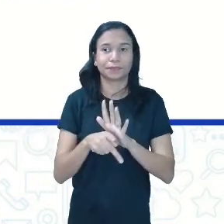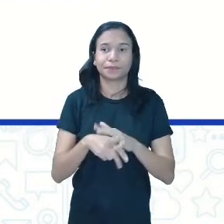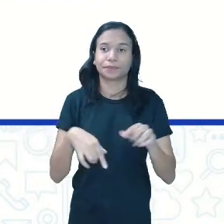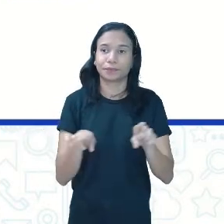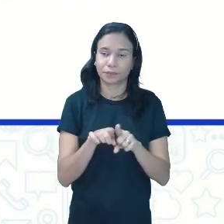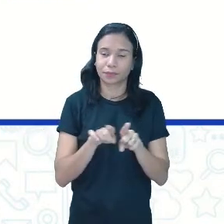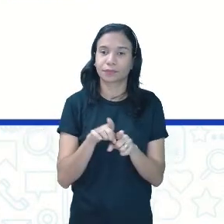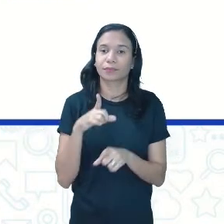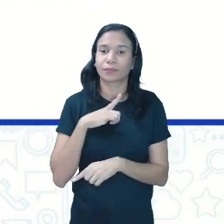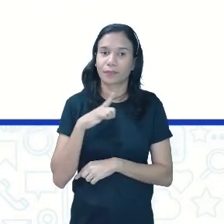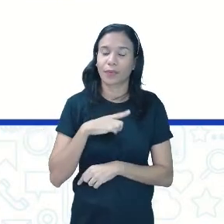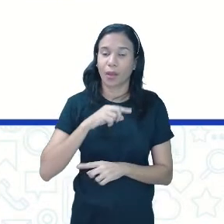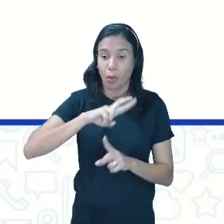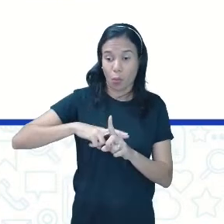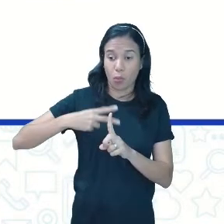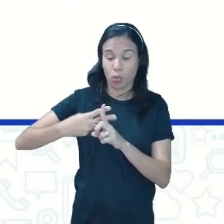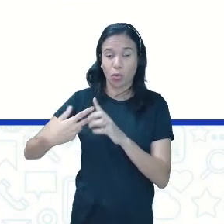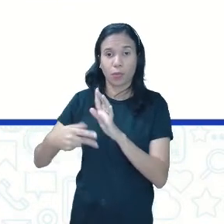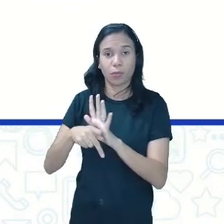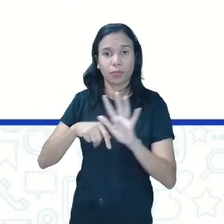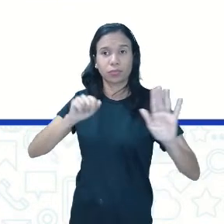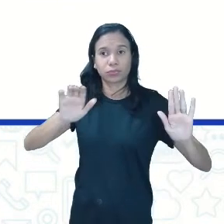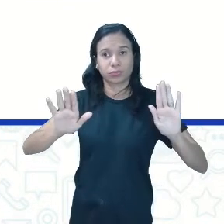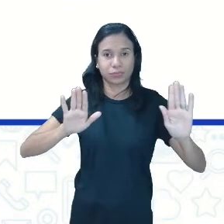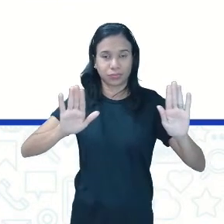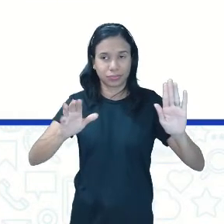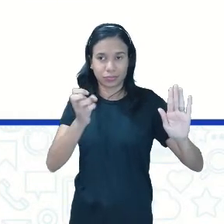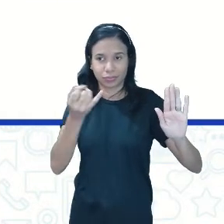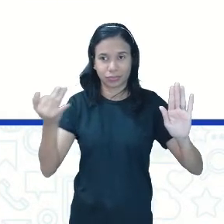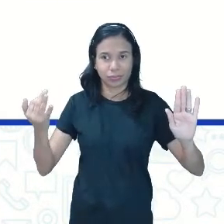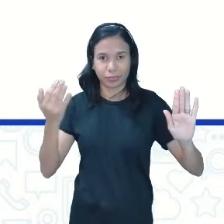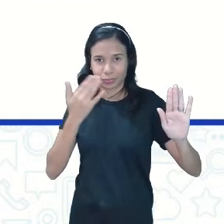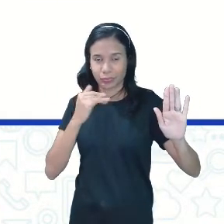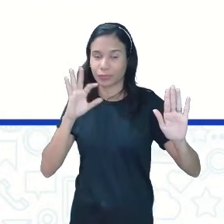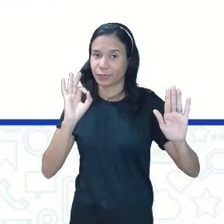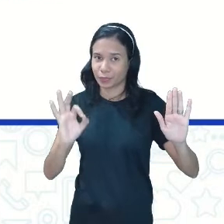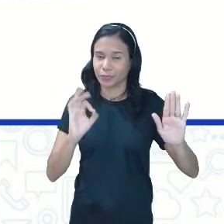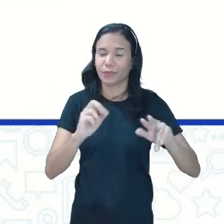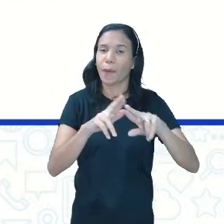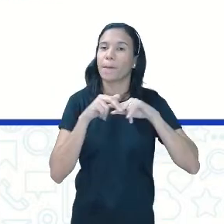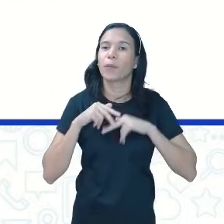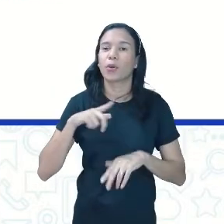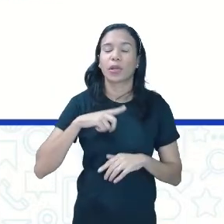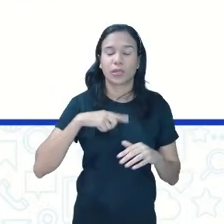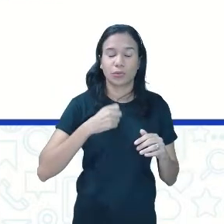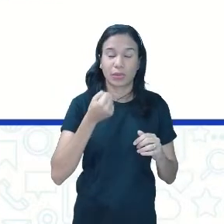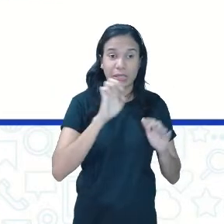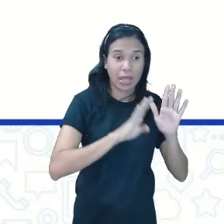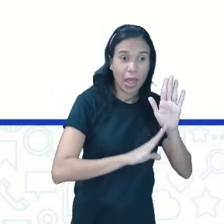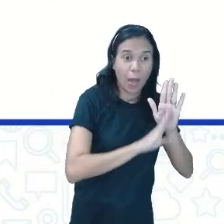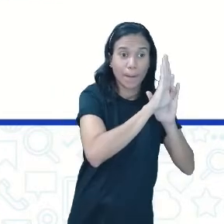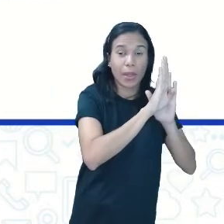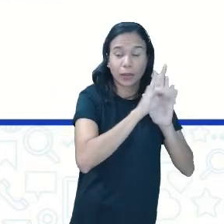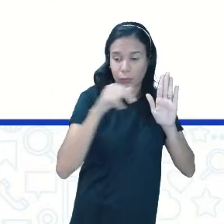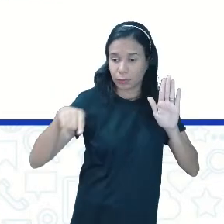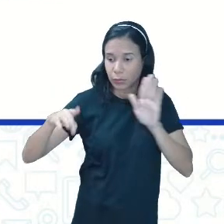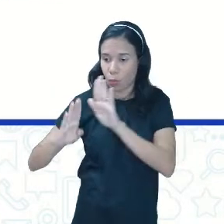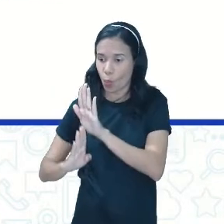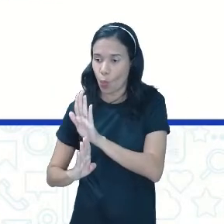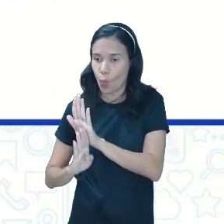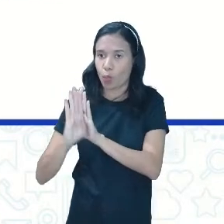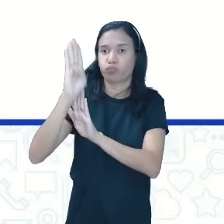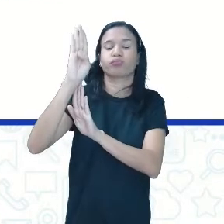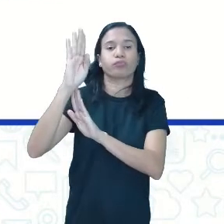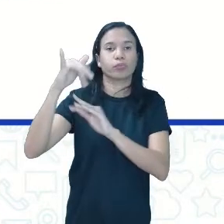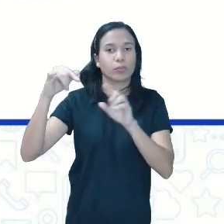E também vai ficar o dobro da quantidade de ingredientes, certo? Então, aumentou a quantidade de porções